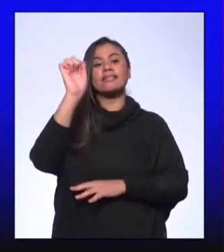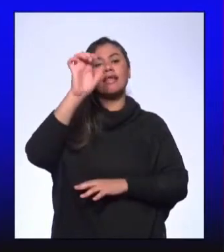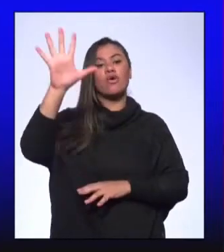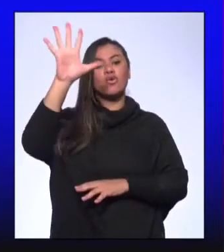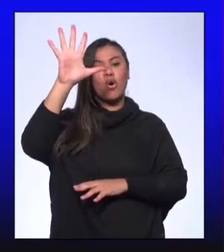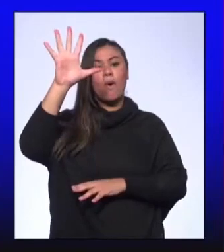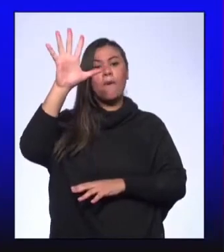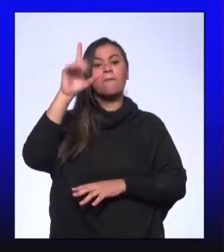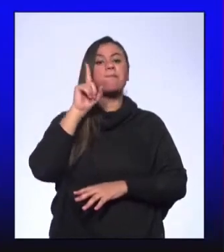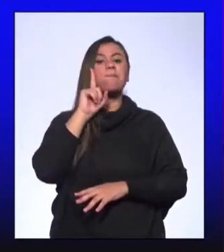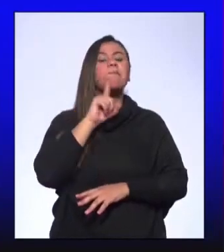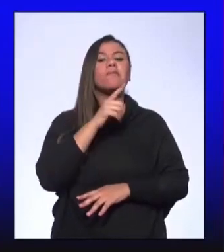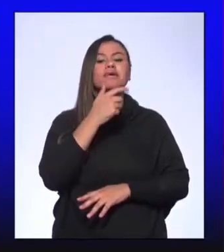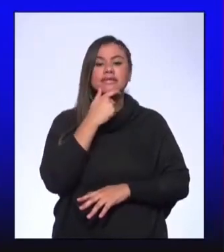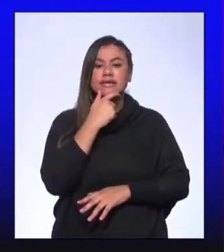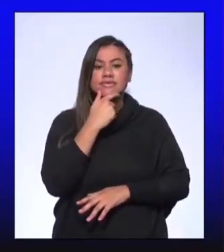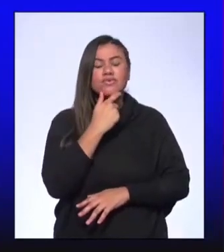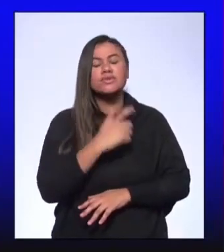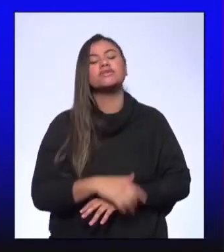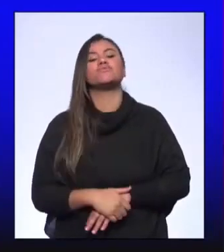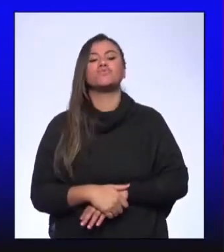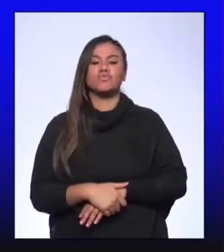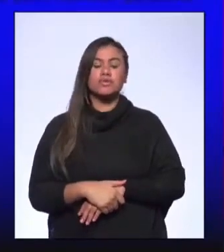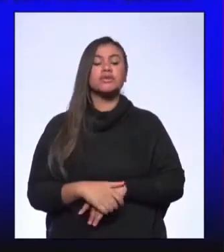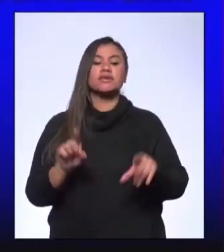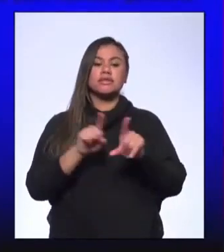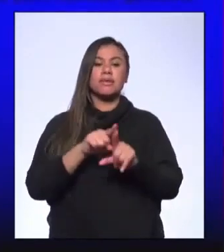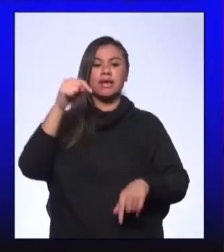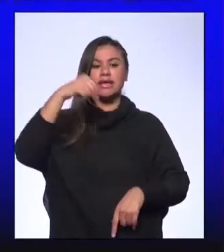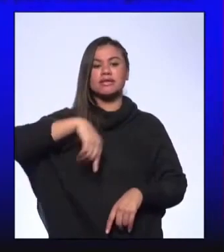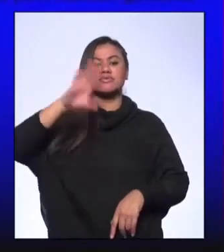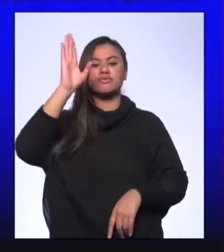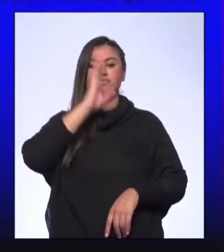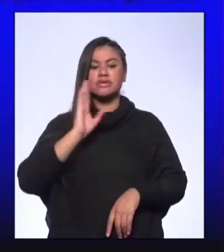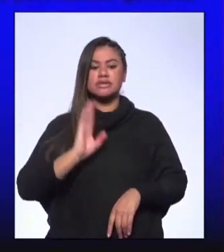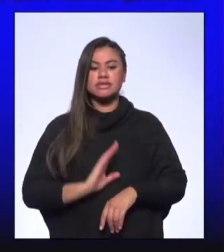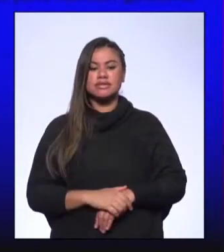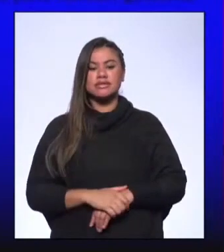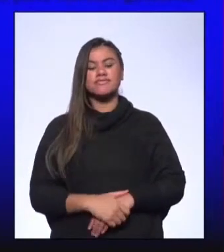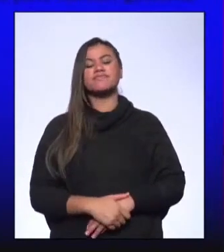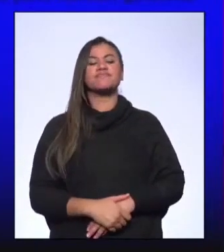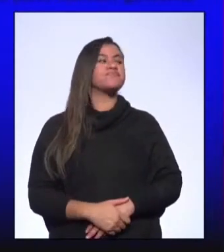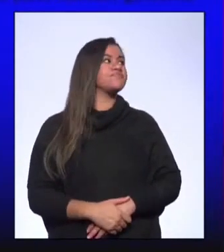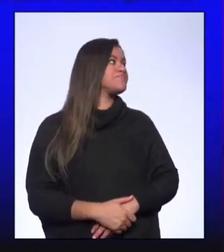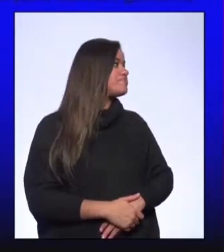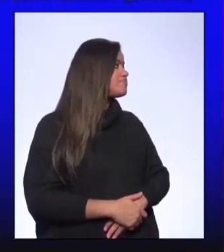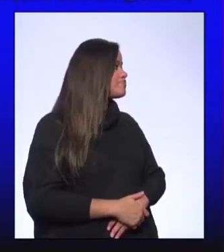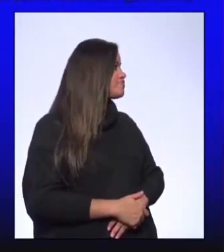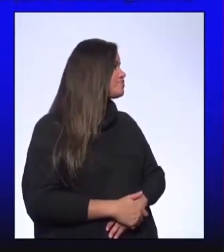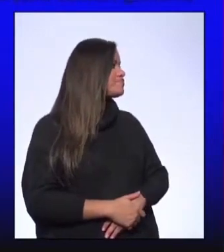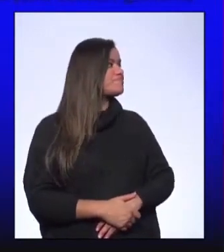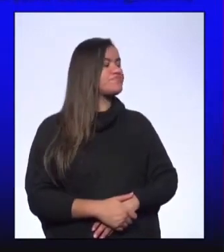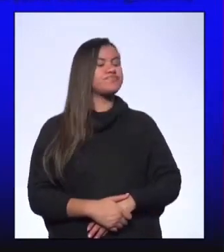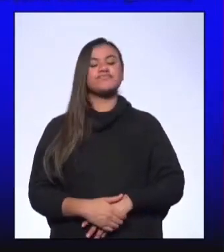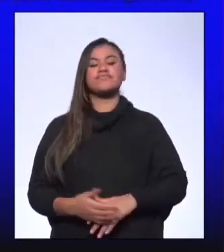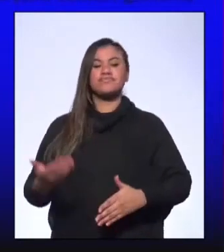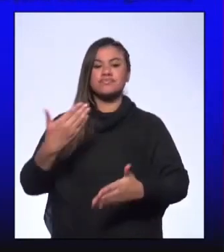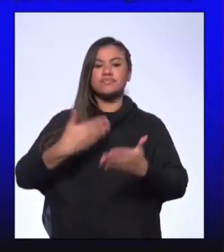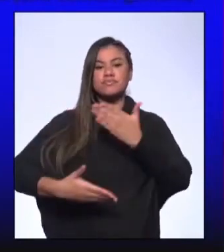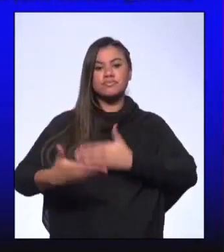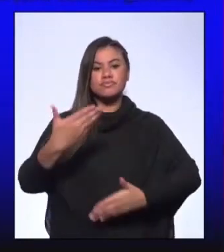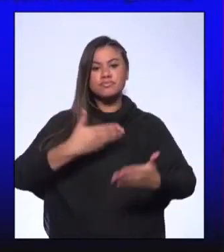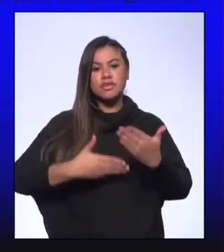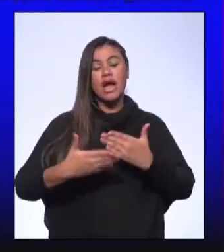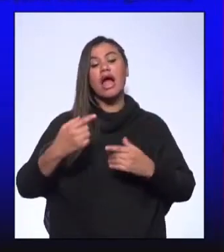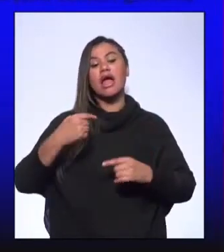nós também tivemos oportunidade de ver aqui entre nós. Só para compartilhar com vocês, eu trabalho em